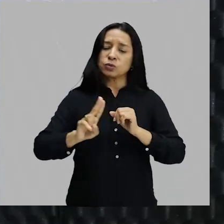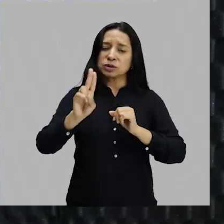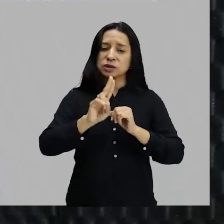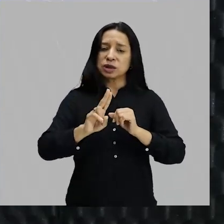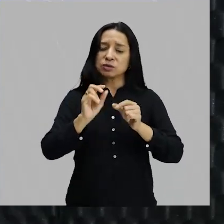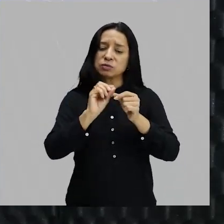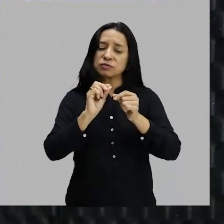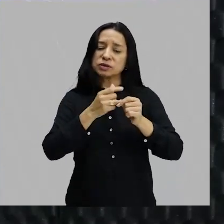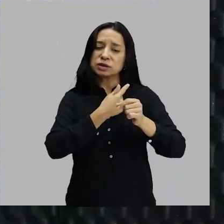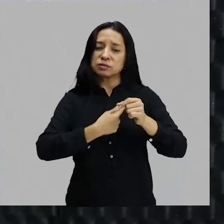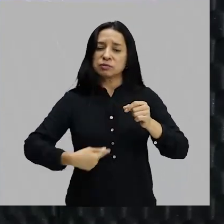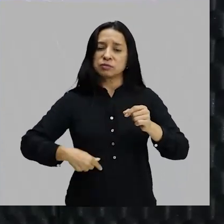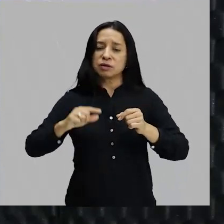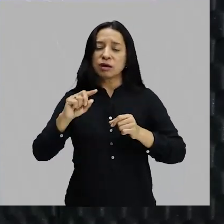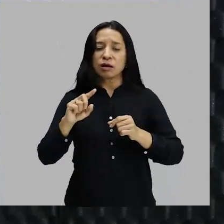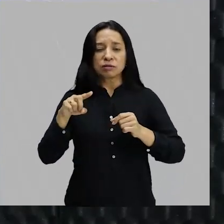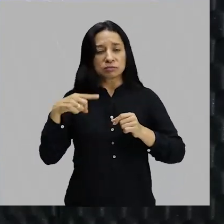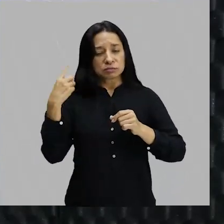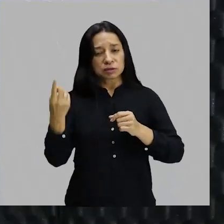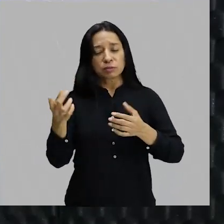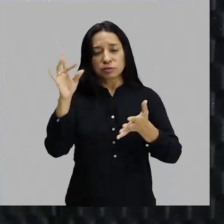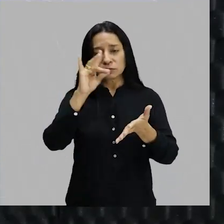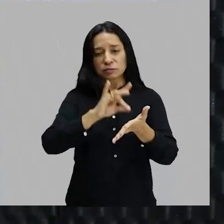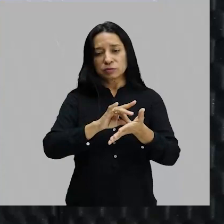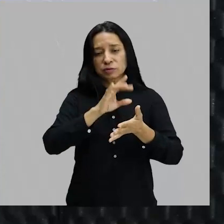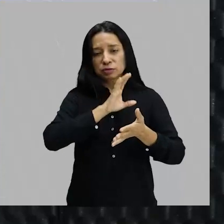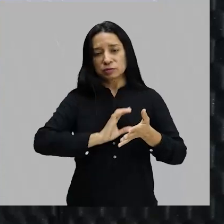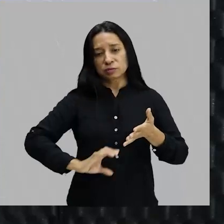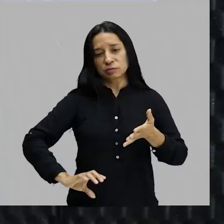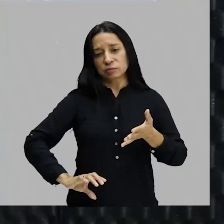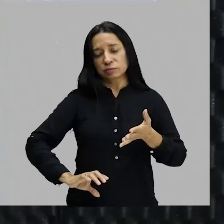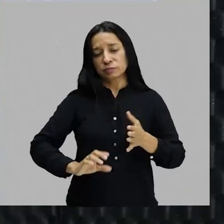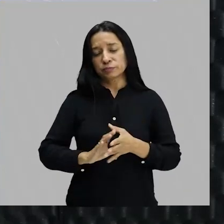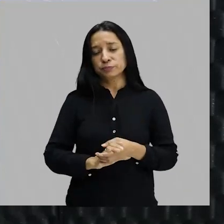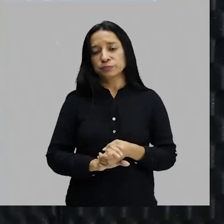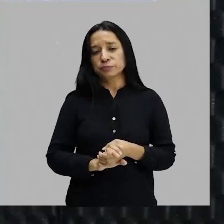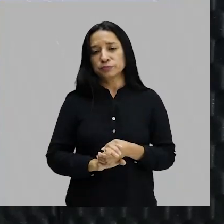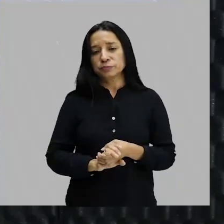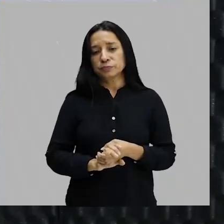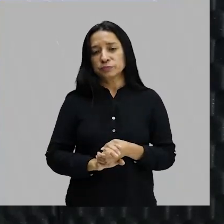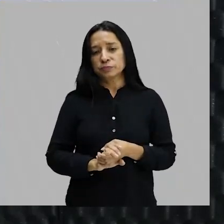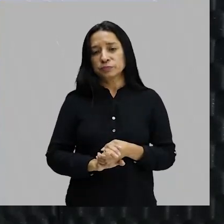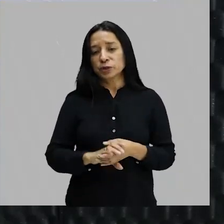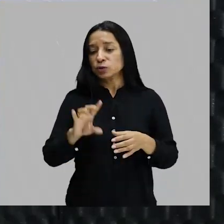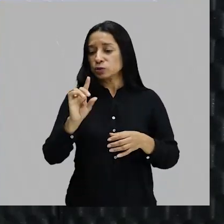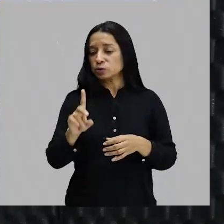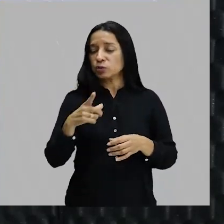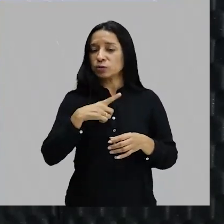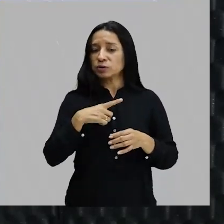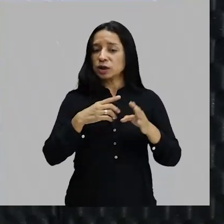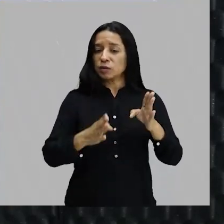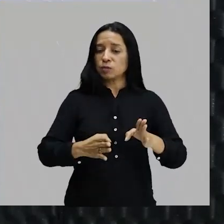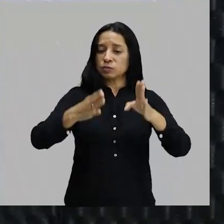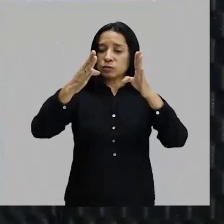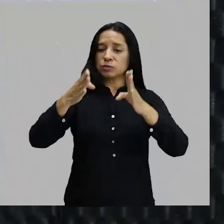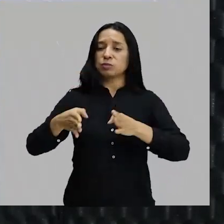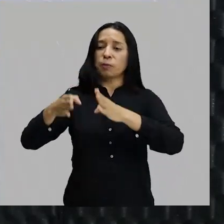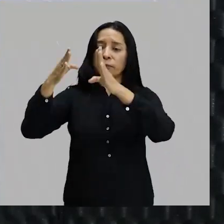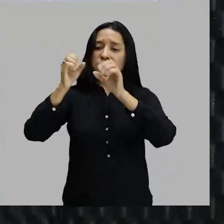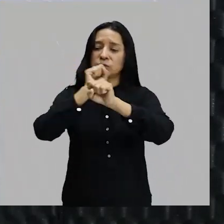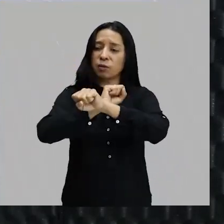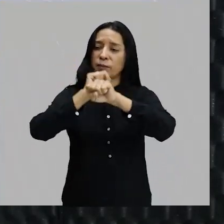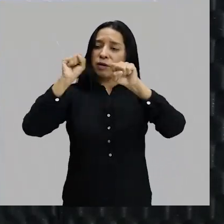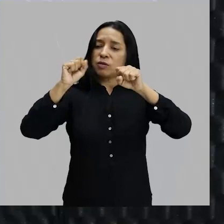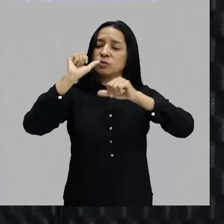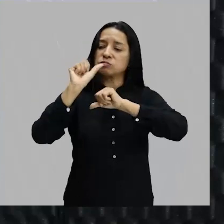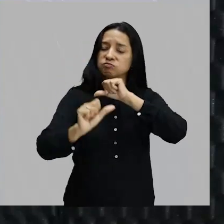aí, depois da oficialização do cristianismo como religião oficial do Império Romano, só tinham esses prédios que eram os maiores, e esses prédios